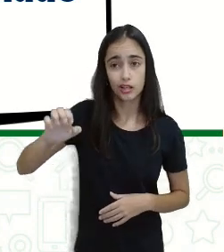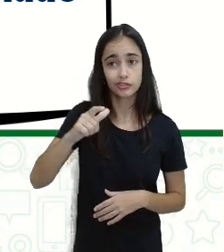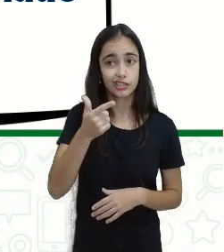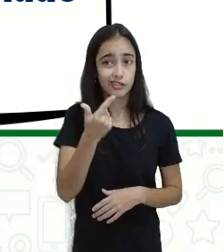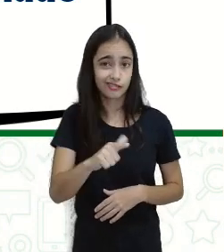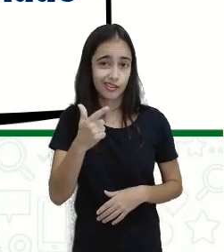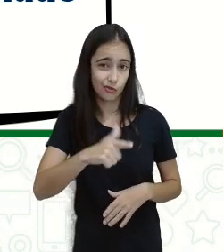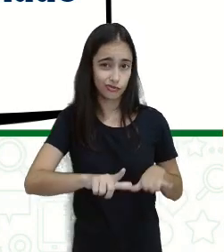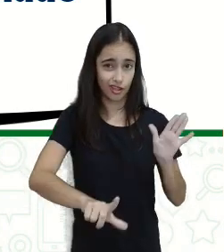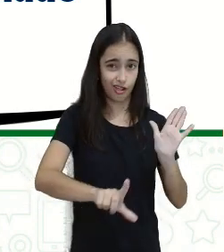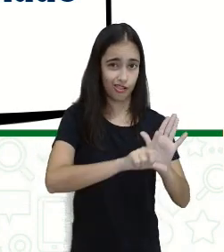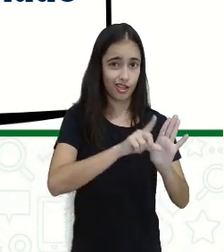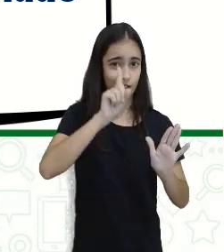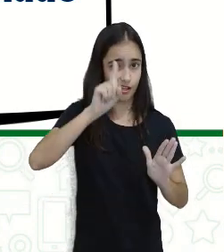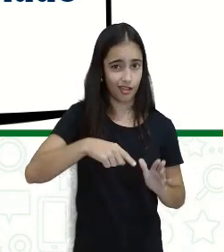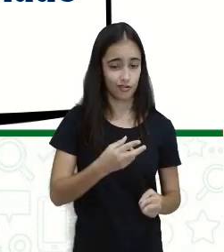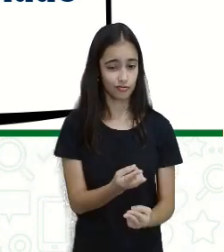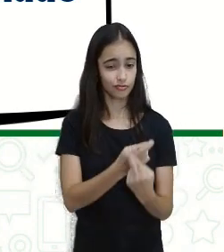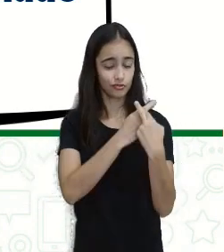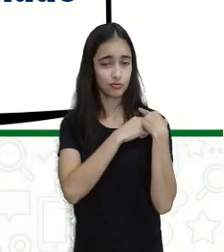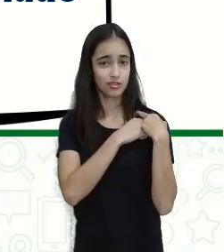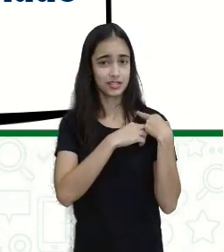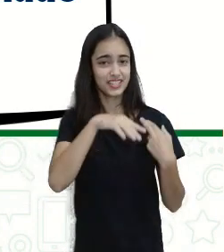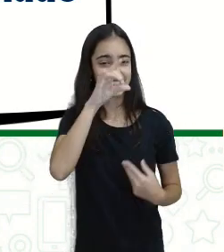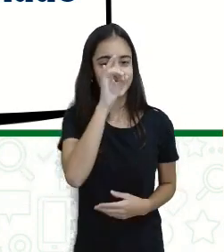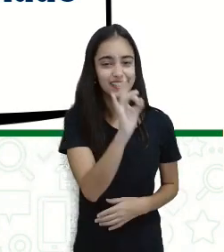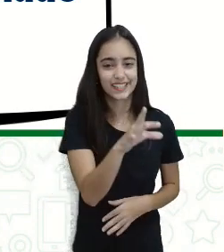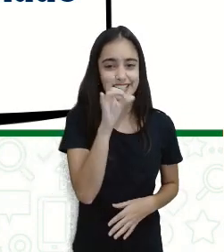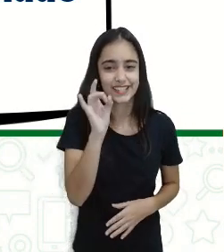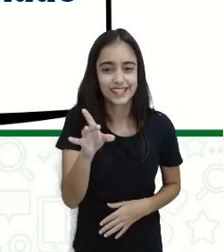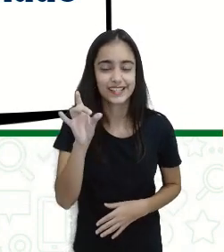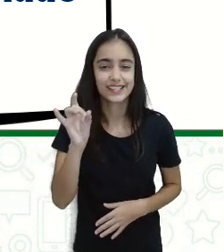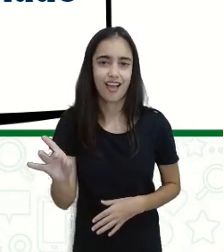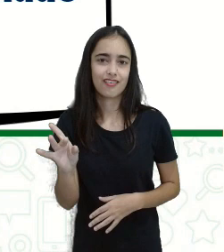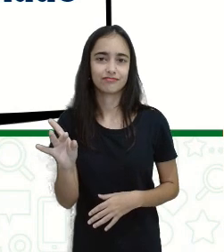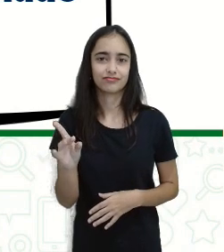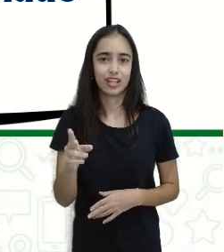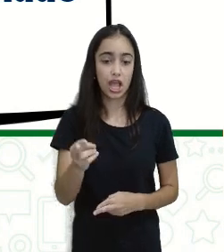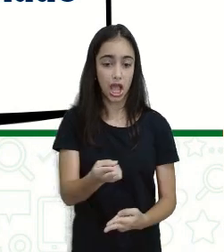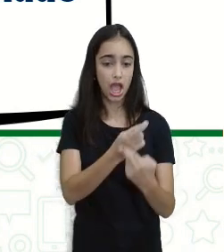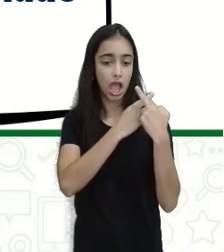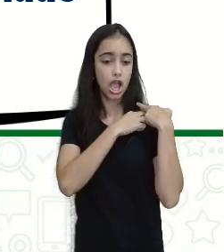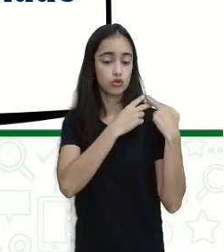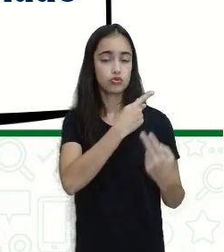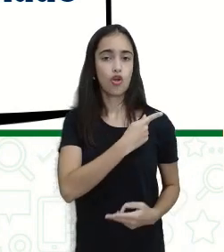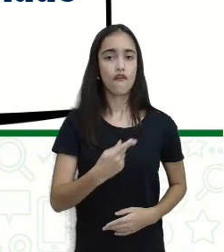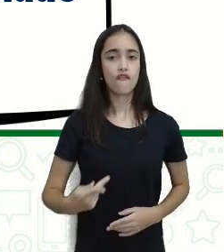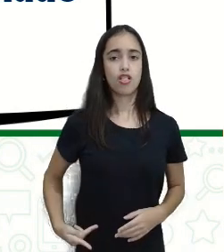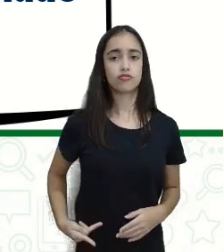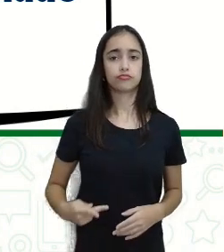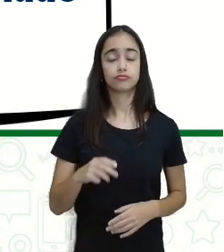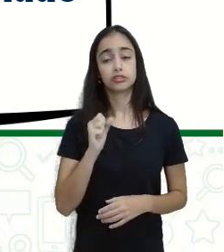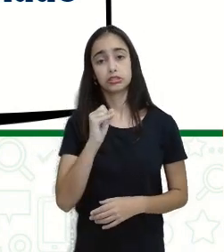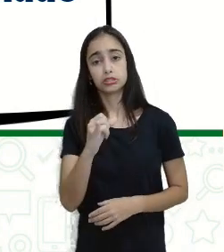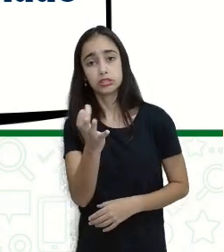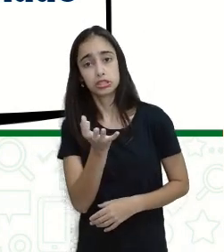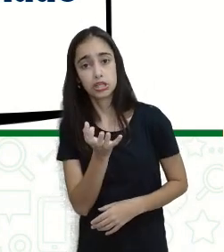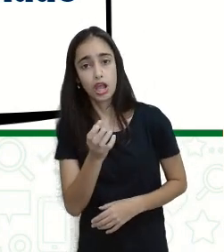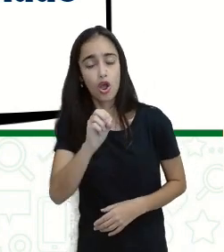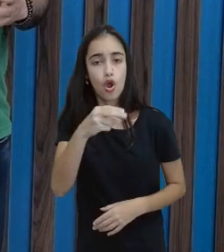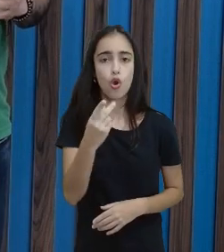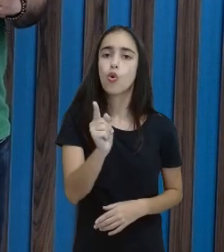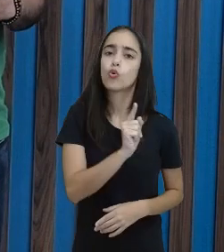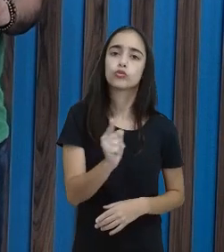lei, a responsabilidade é de cada Câmara dos Vereadores, que decide se haverá ou não feriado no município.